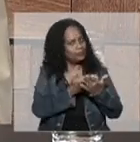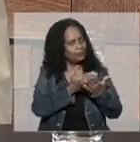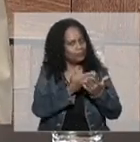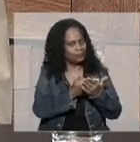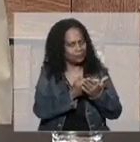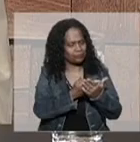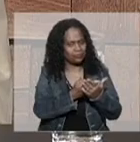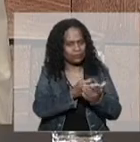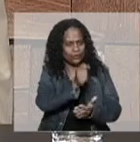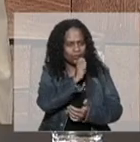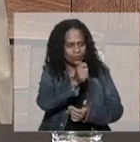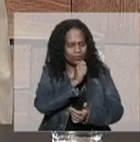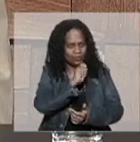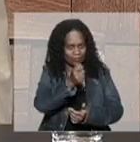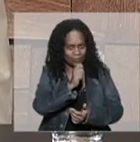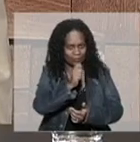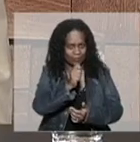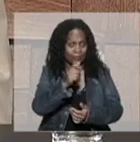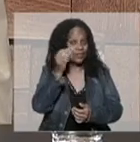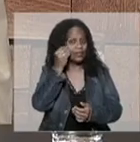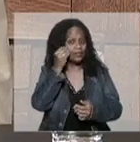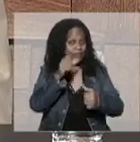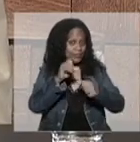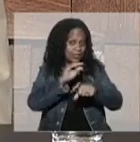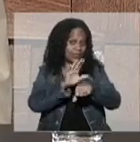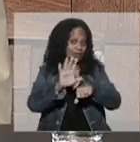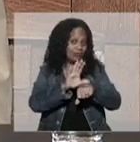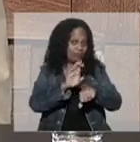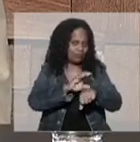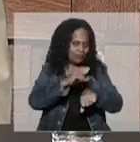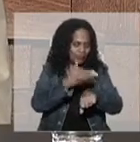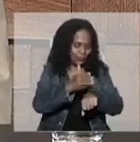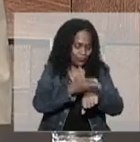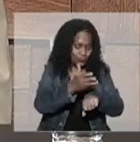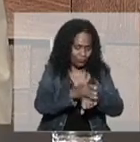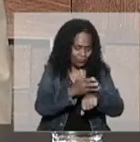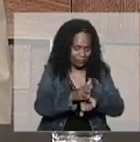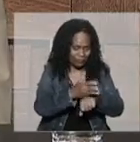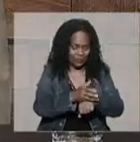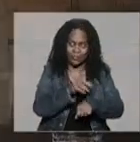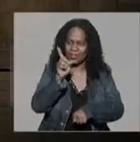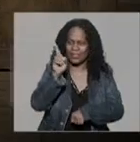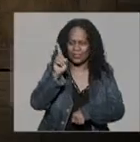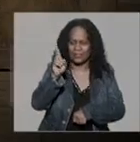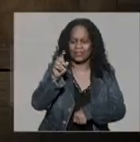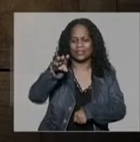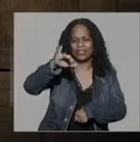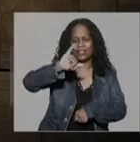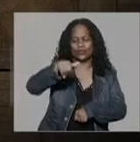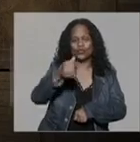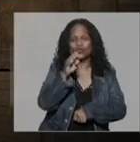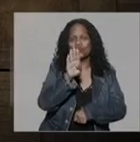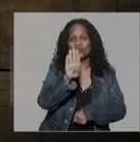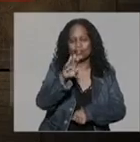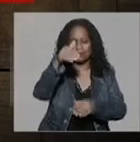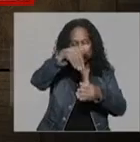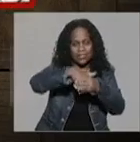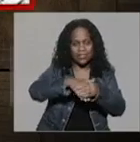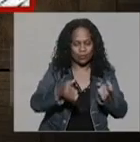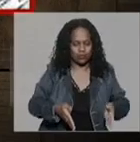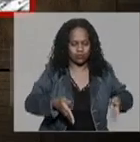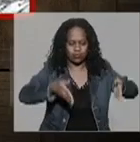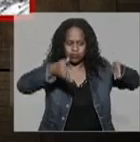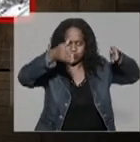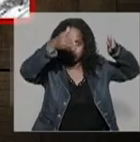de jornalismo que estava fazendo estágio na Rádio JB, que era ali na Avenida Brasil 500, dentro do